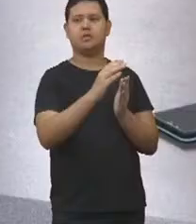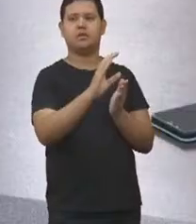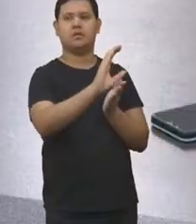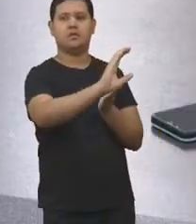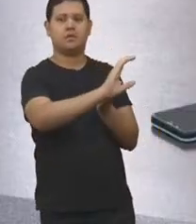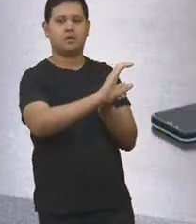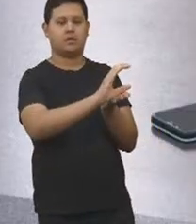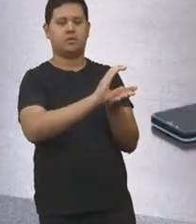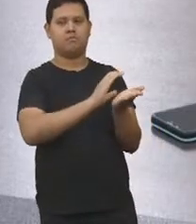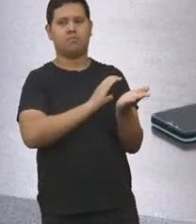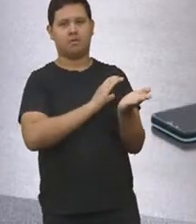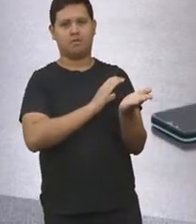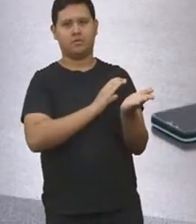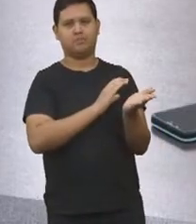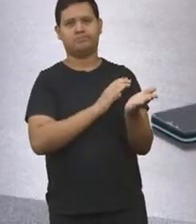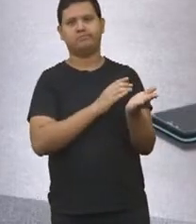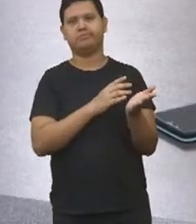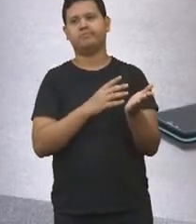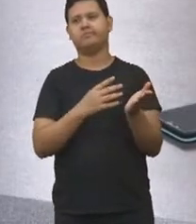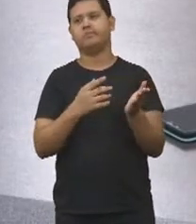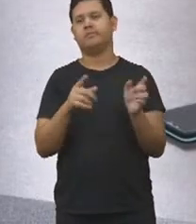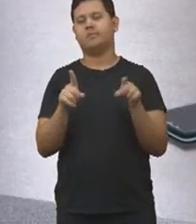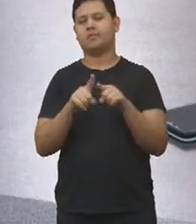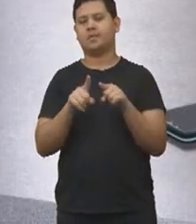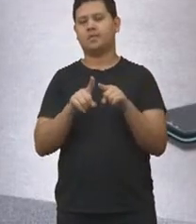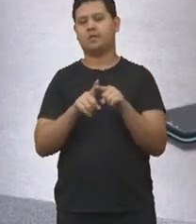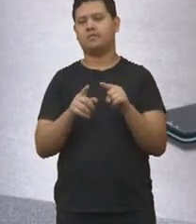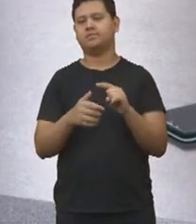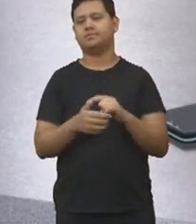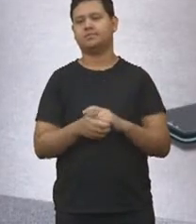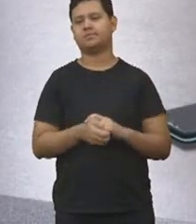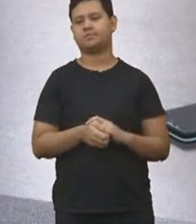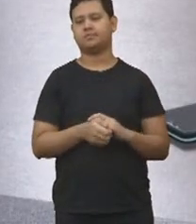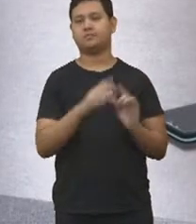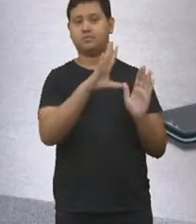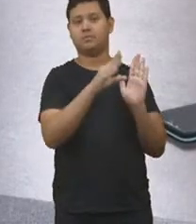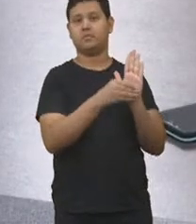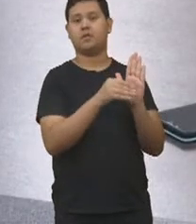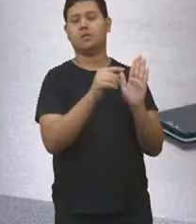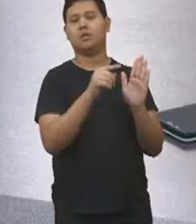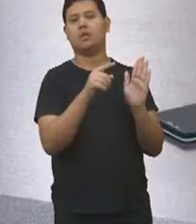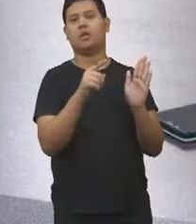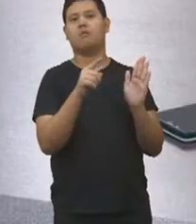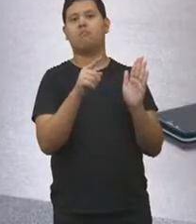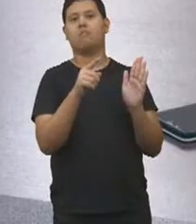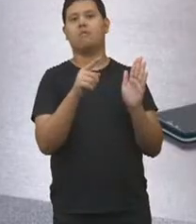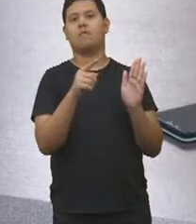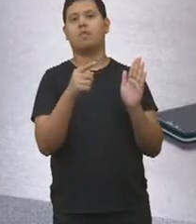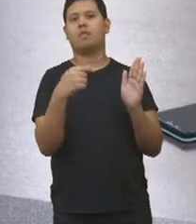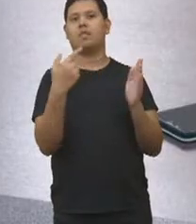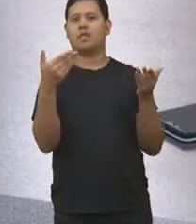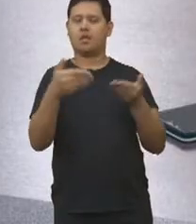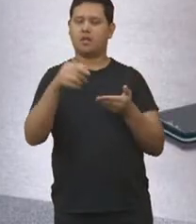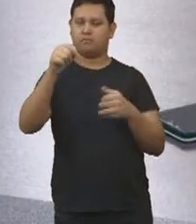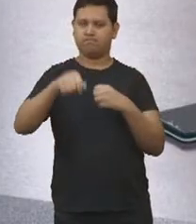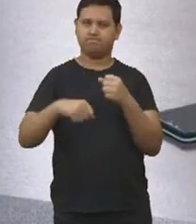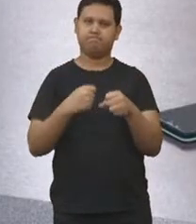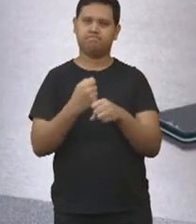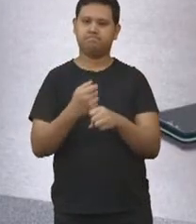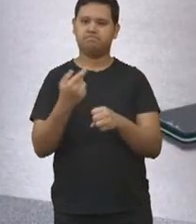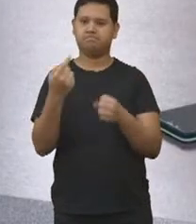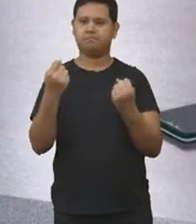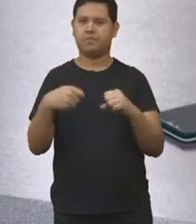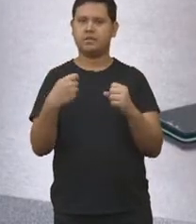mandamos a emenda impositiva do ano passado, teve que retirar essa emenda impositiva, que eu mandei, para me mandar para